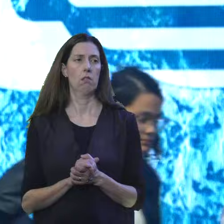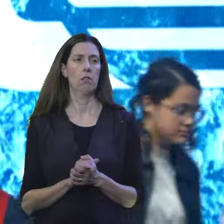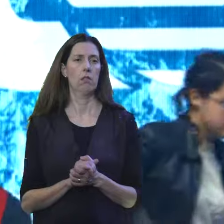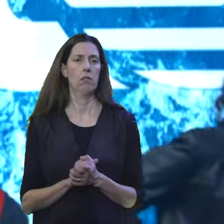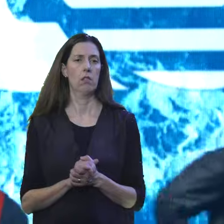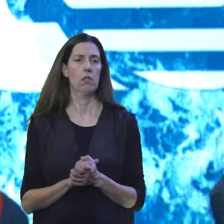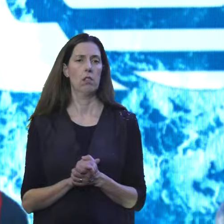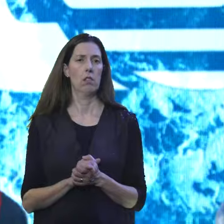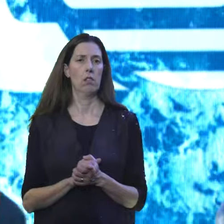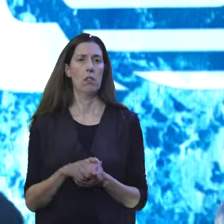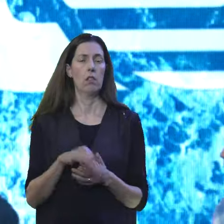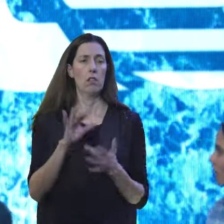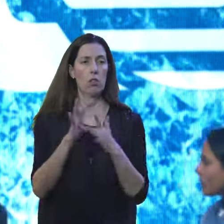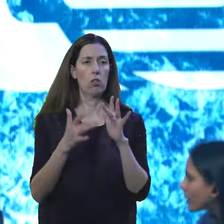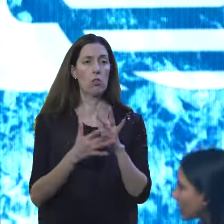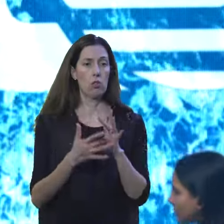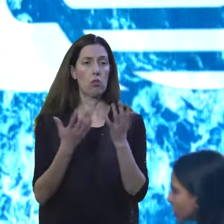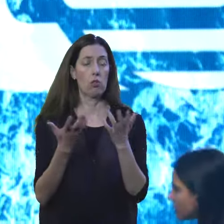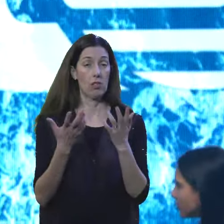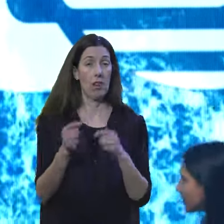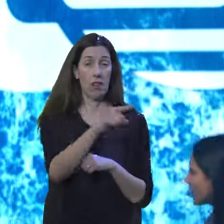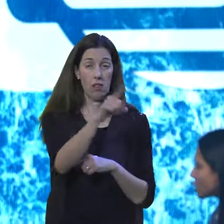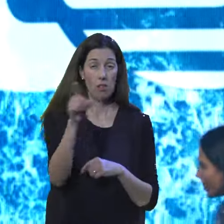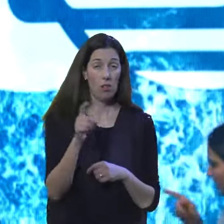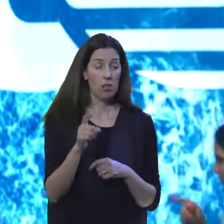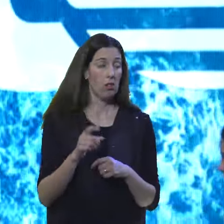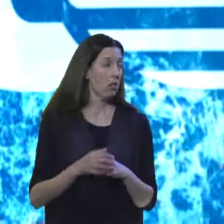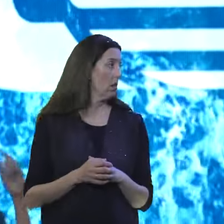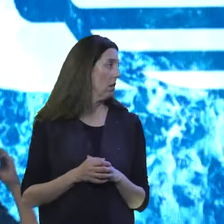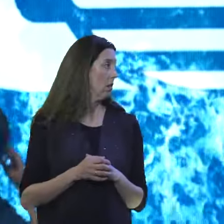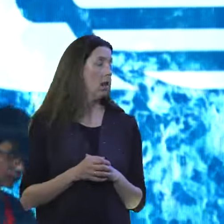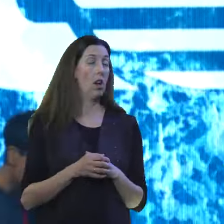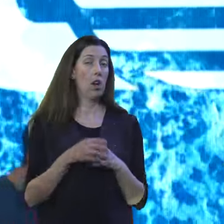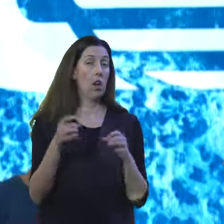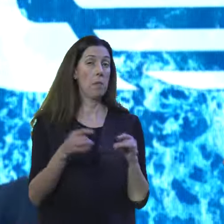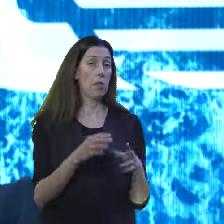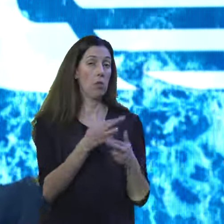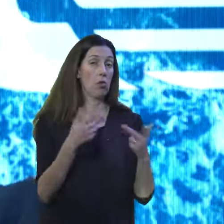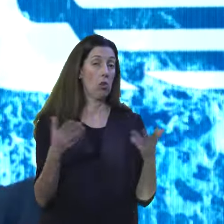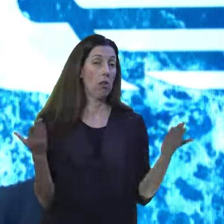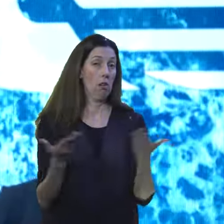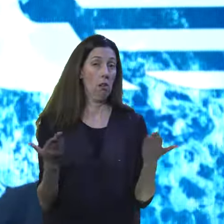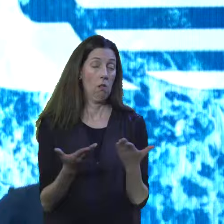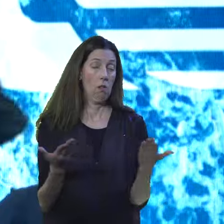Jesus quer que você abandone a sexualidade agora.